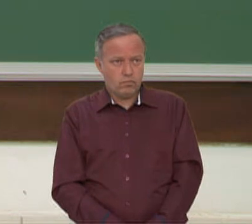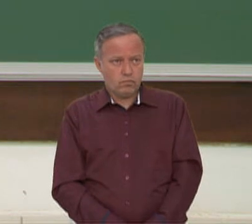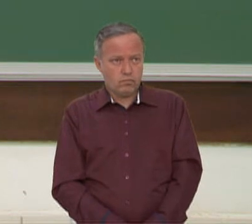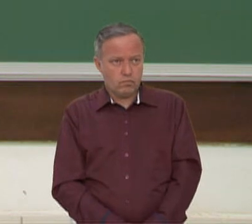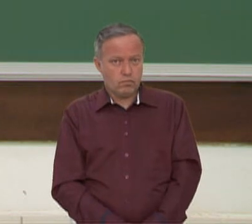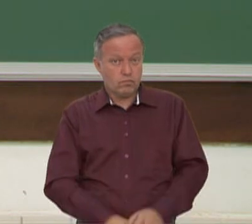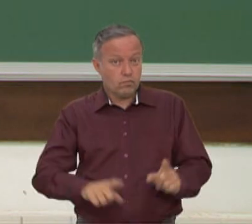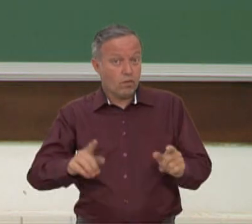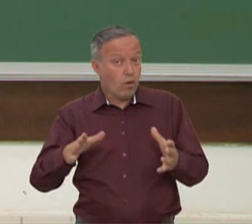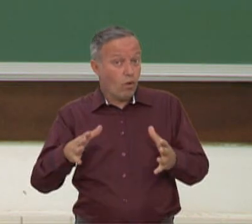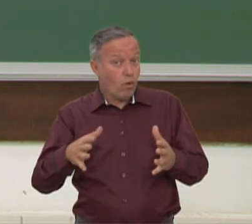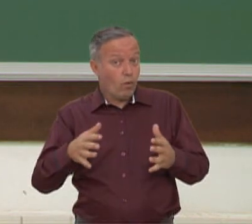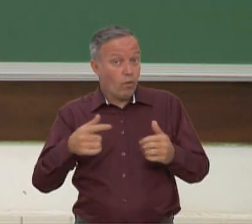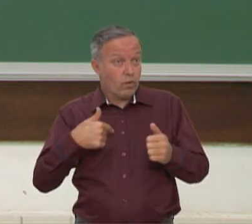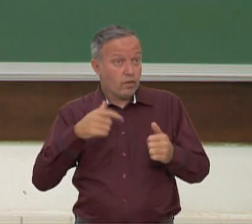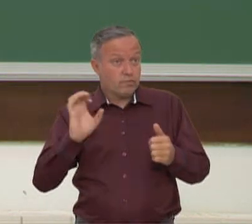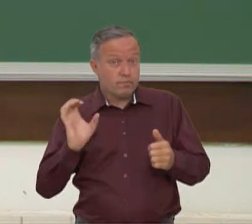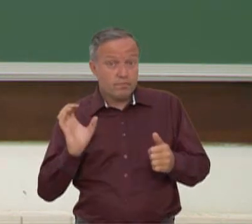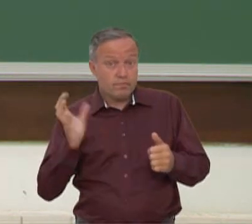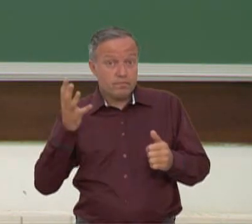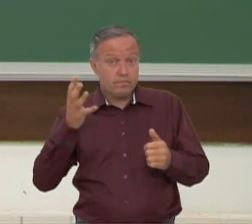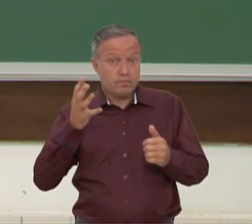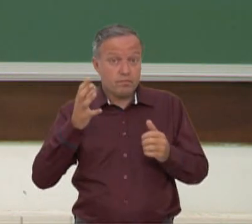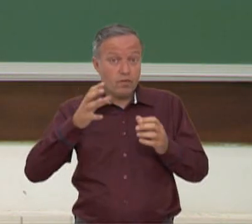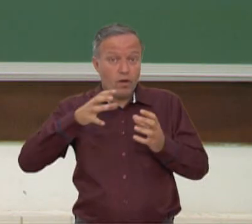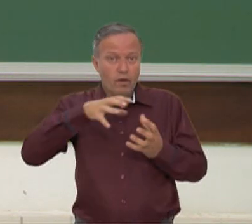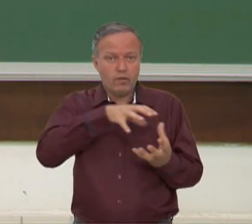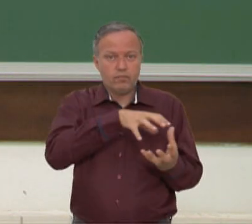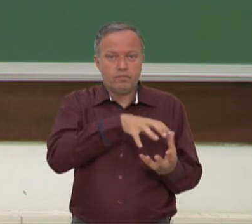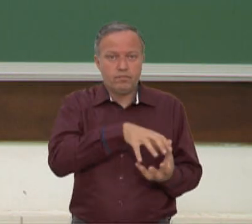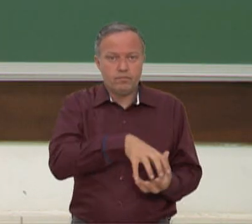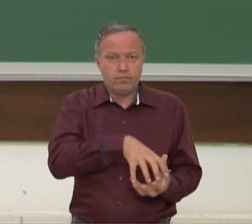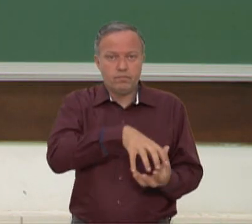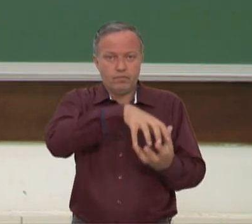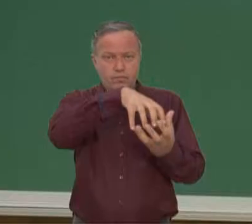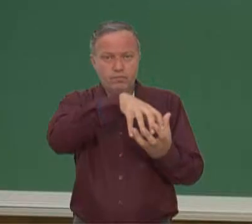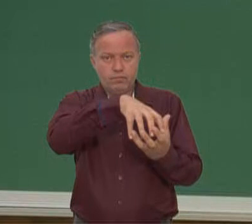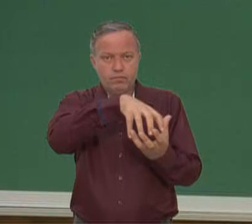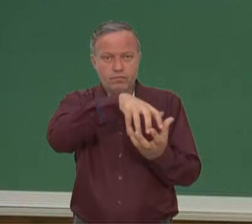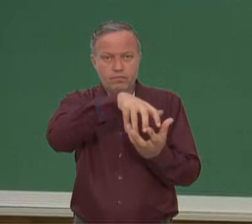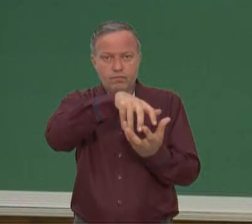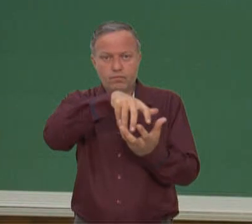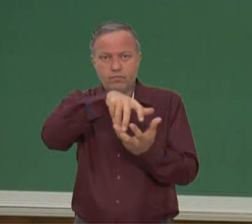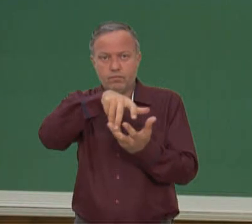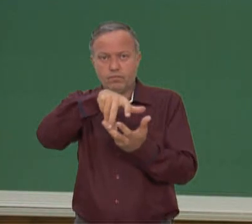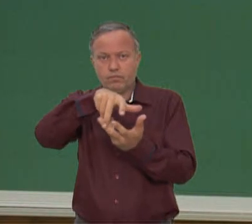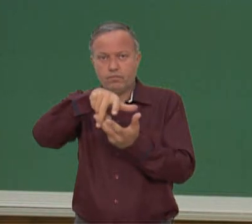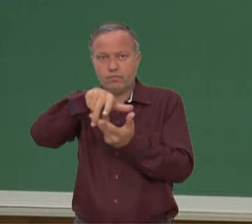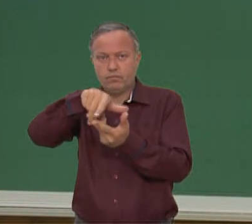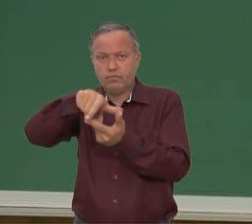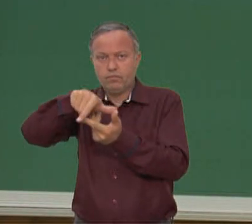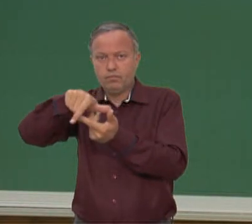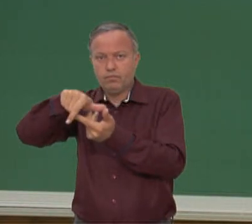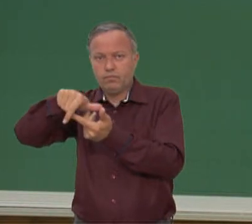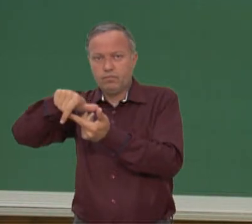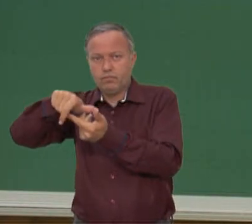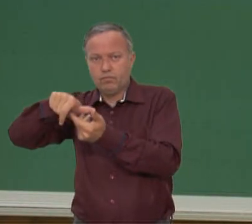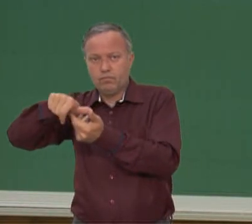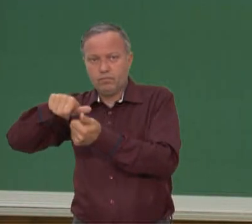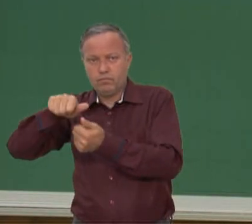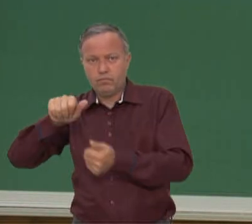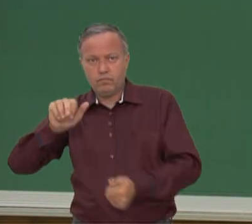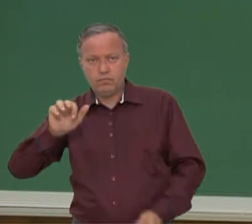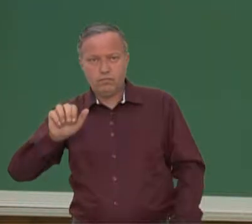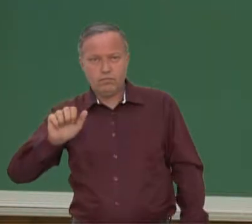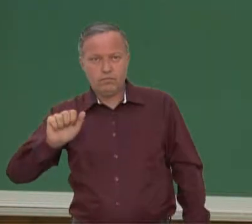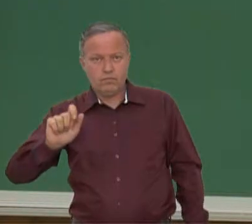Um dos impactos nessa nova ordem mundial é a globalização. O que que é a globalização, né? Nós falamos